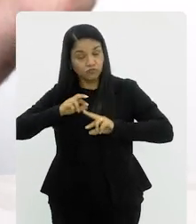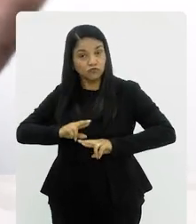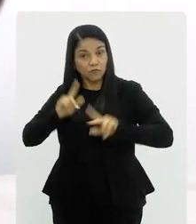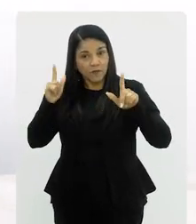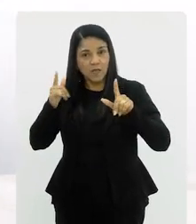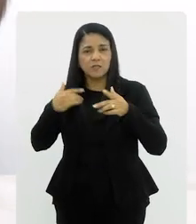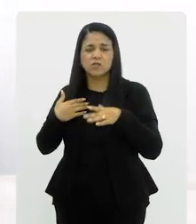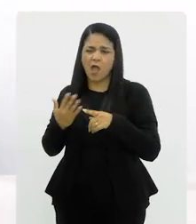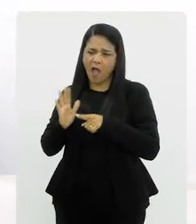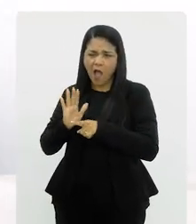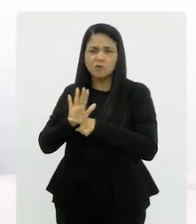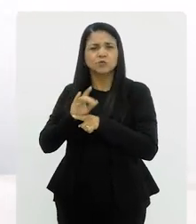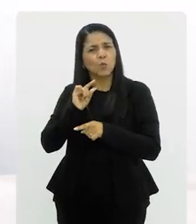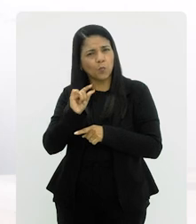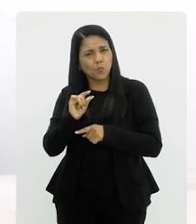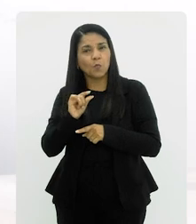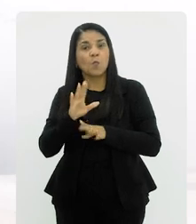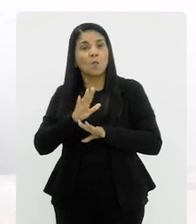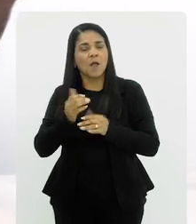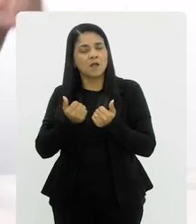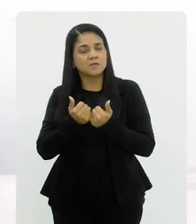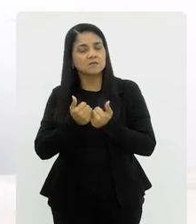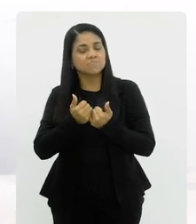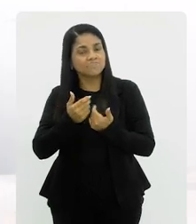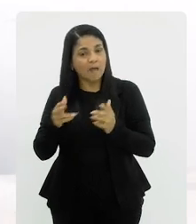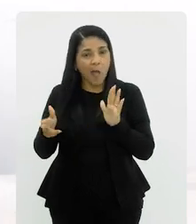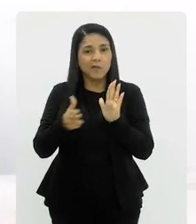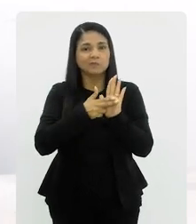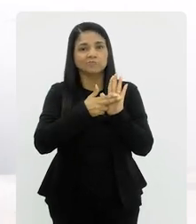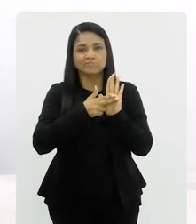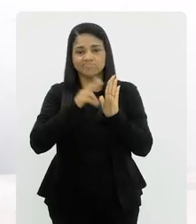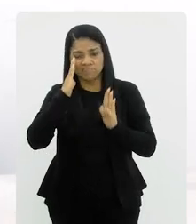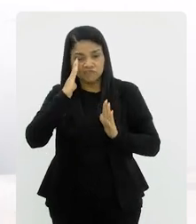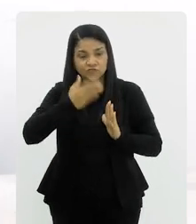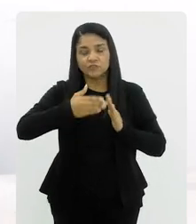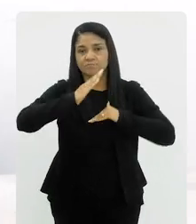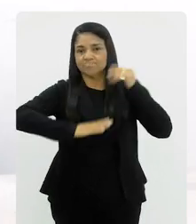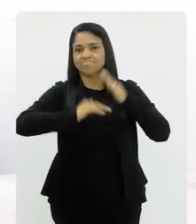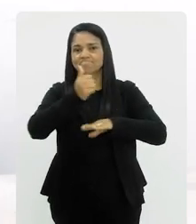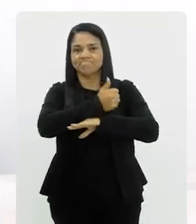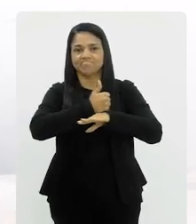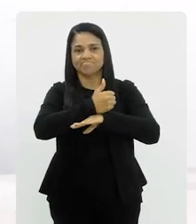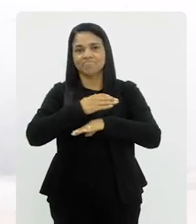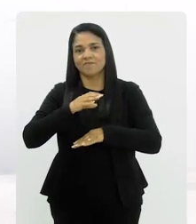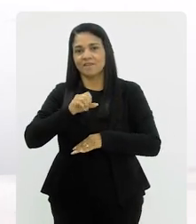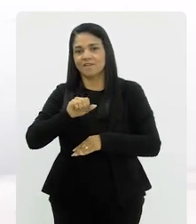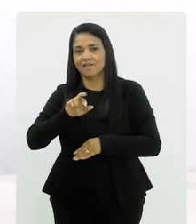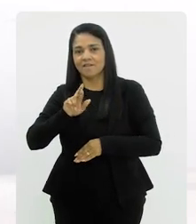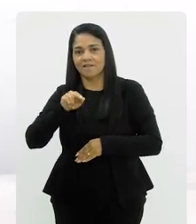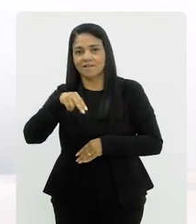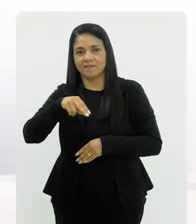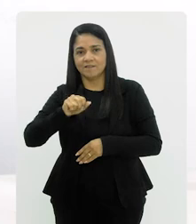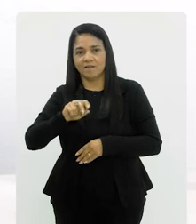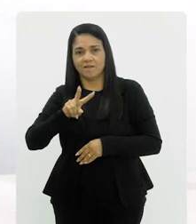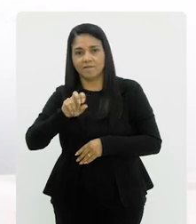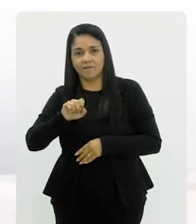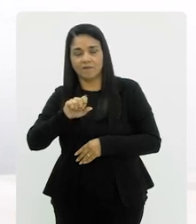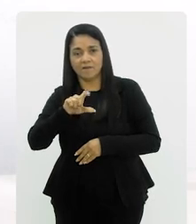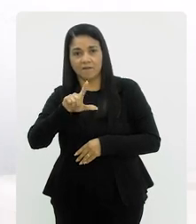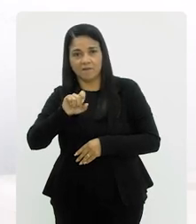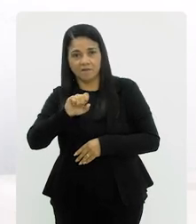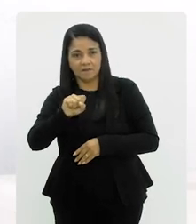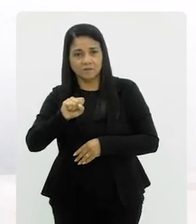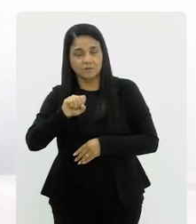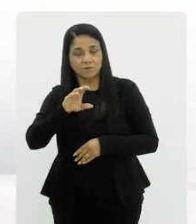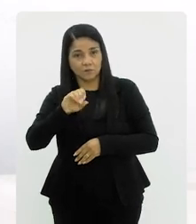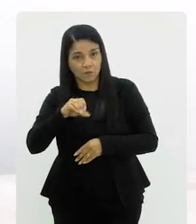como aderecista lá no passado, mas eu já assumi logo de carnavalesco, né? Então foi um processo diferente e fui aprendendo